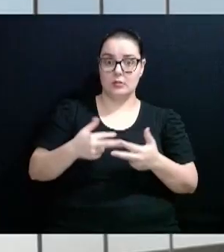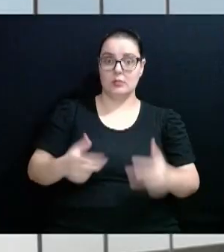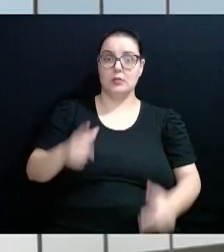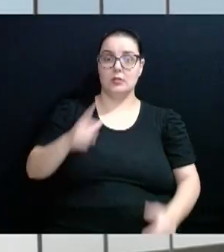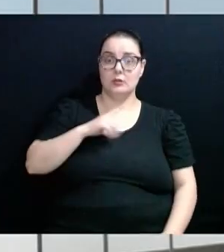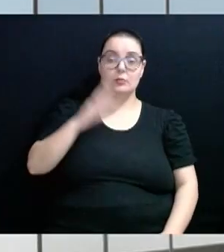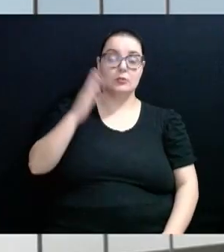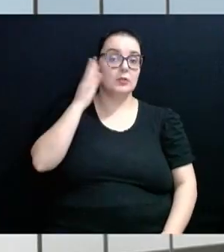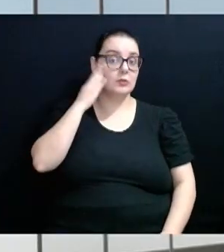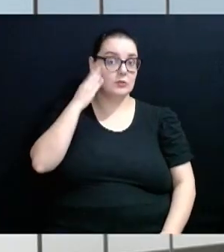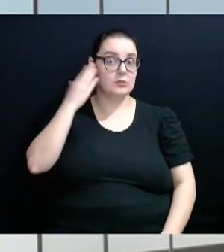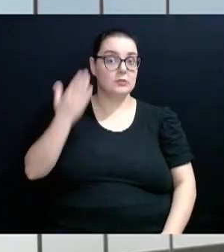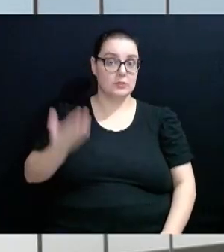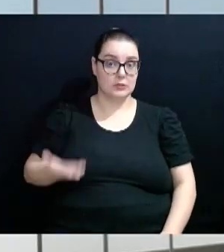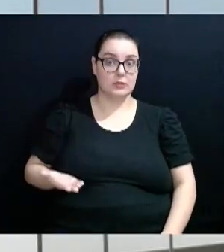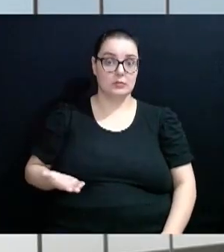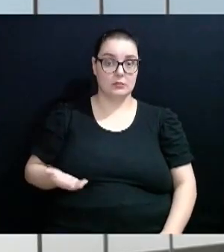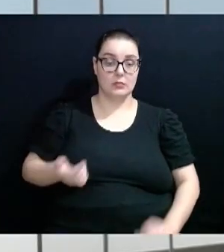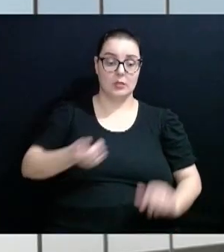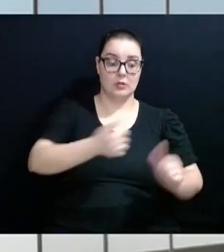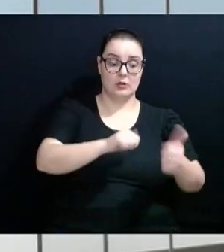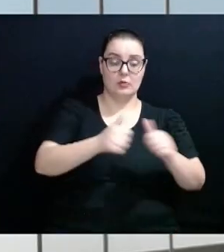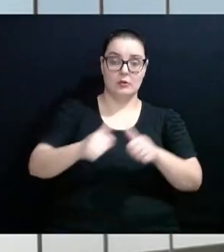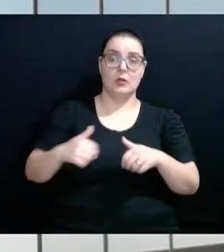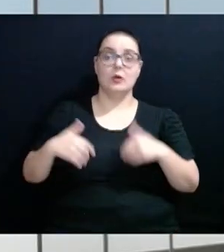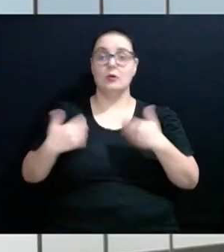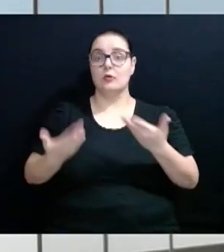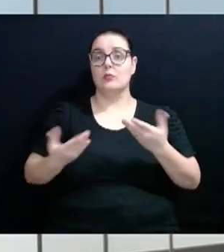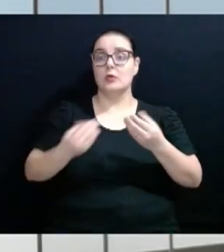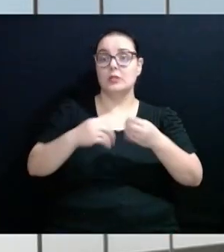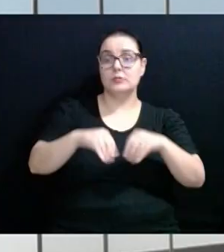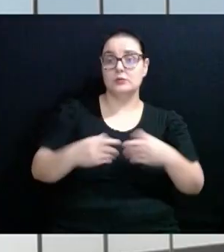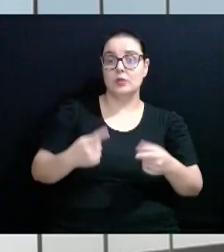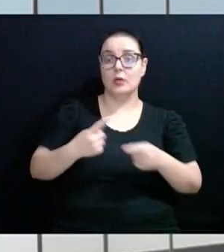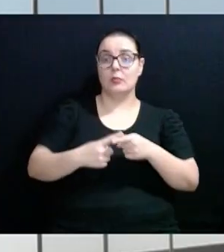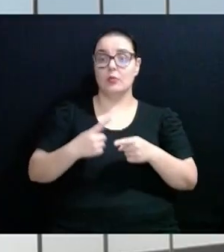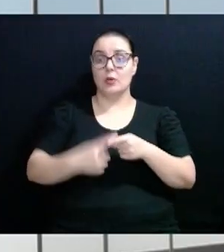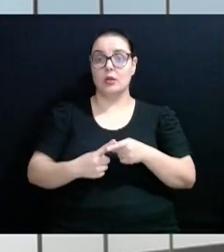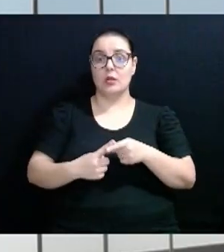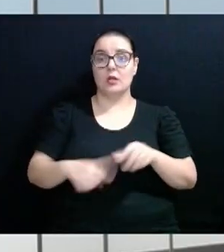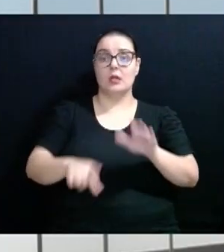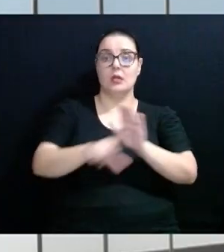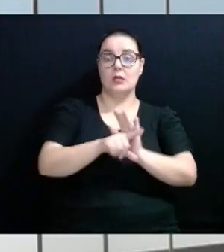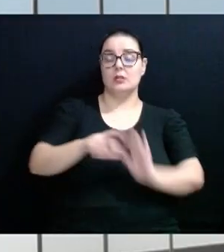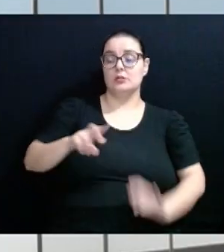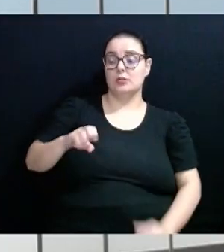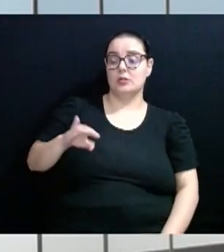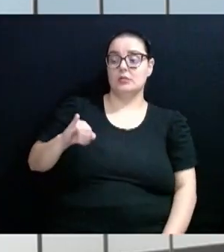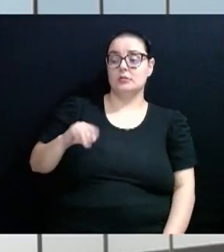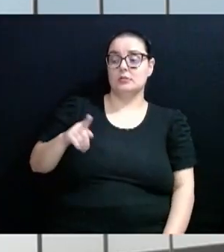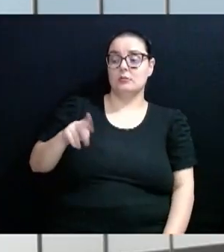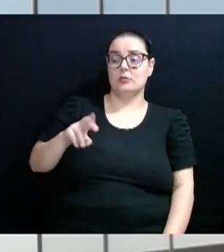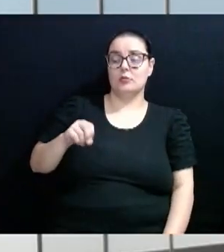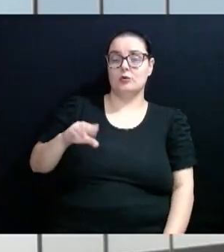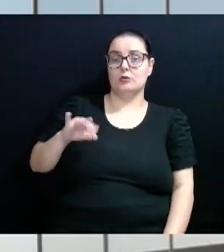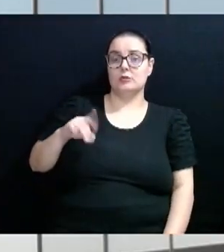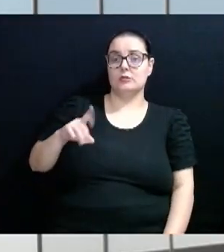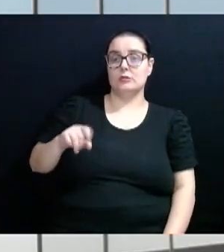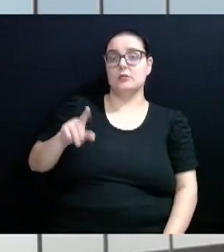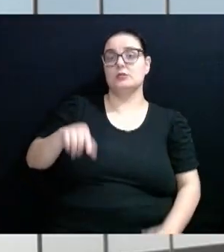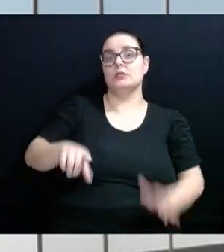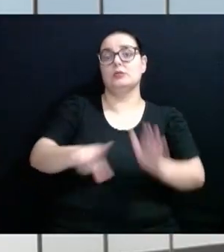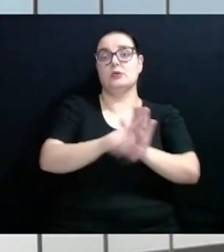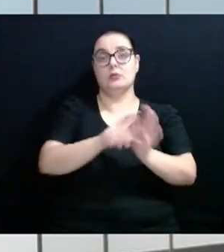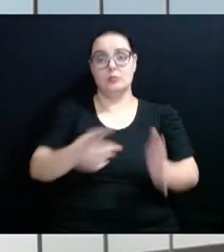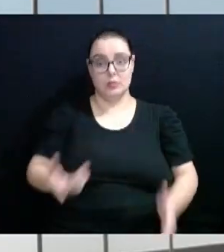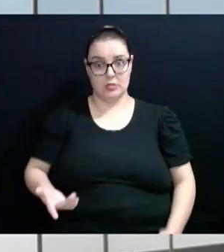saber avaliar quais são os danos, porque a lei de reciprocidade também é uma legislação que dá